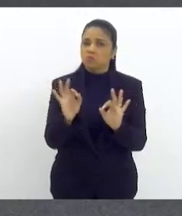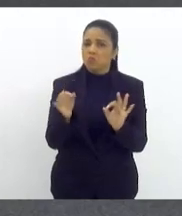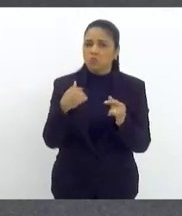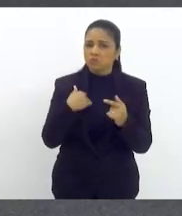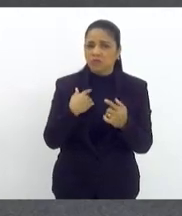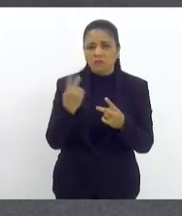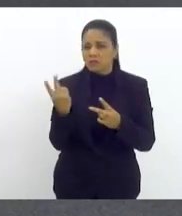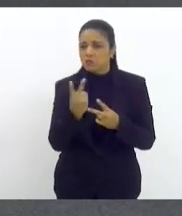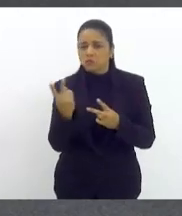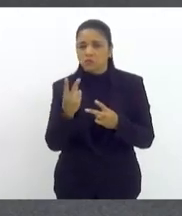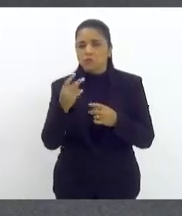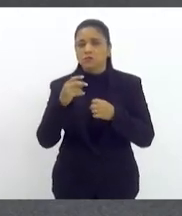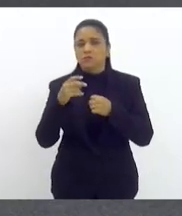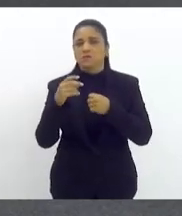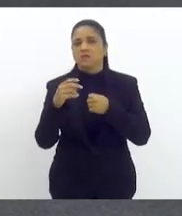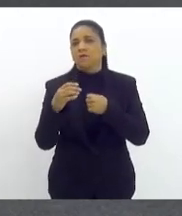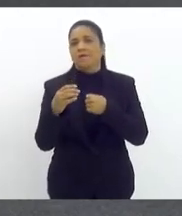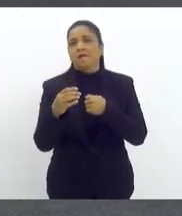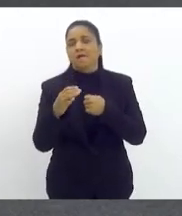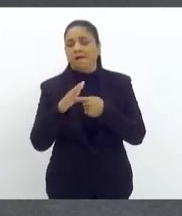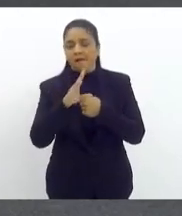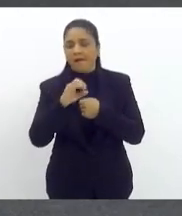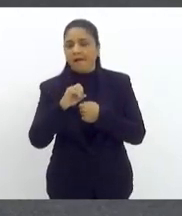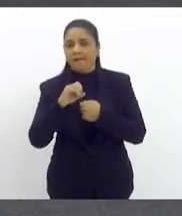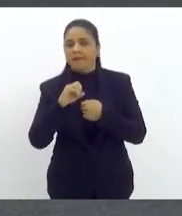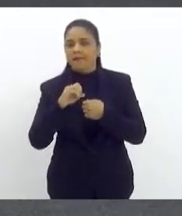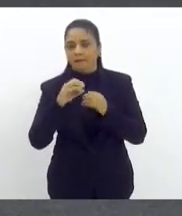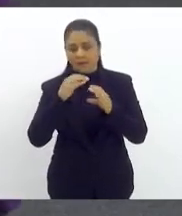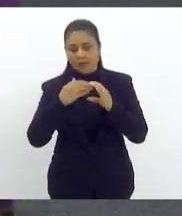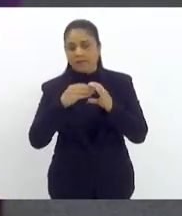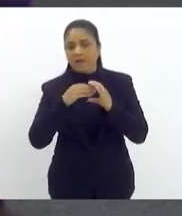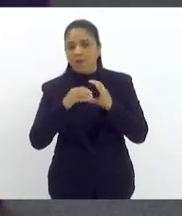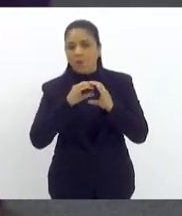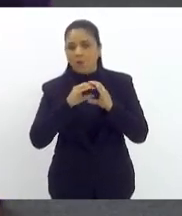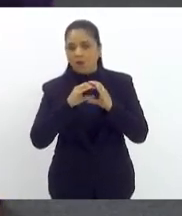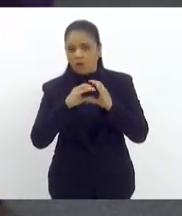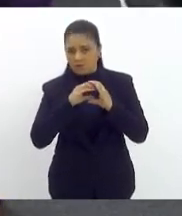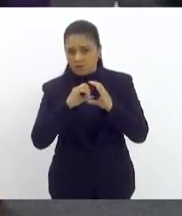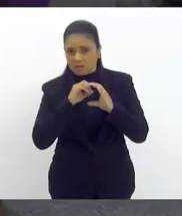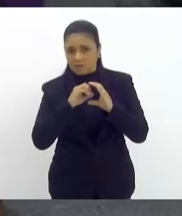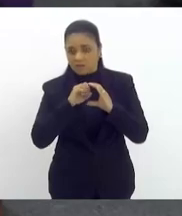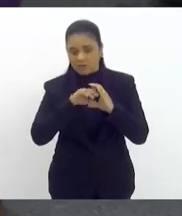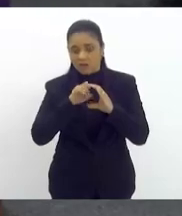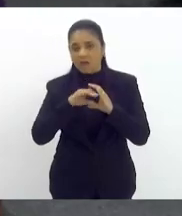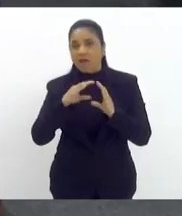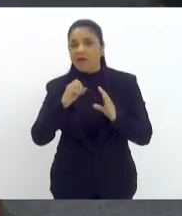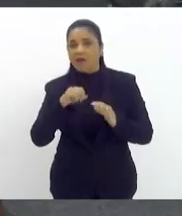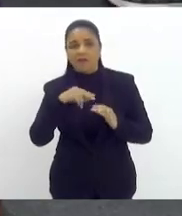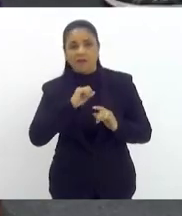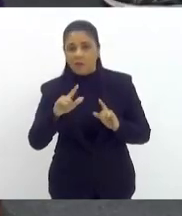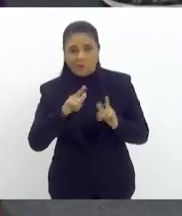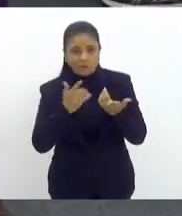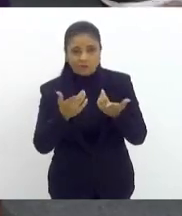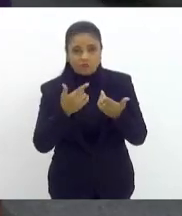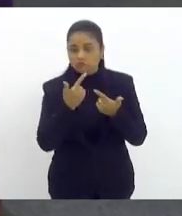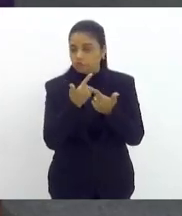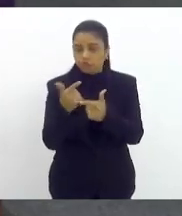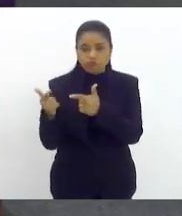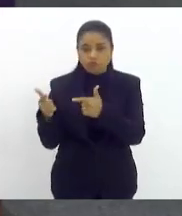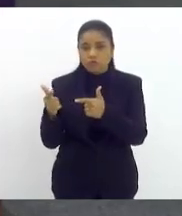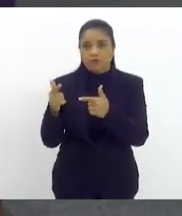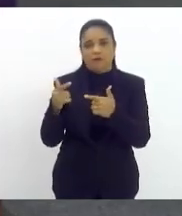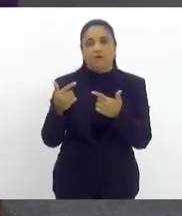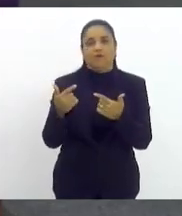canais da TV Alerj. Nem o oficial, nem o Alerj digital, não tinha nada de novo sendo transmitido no